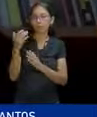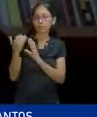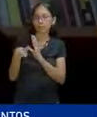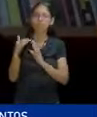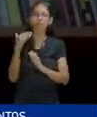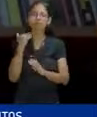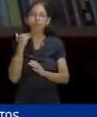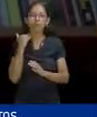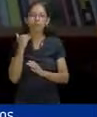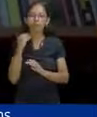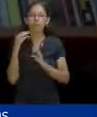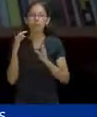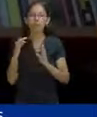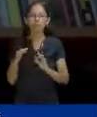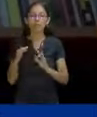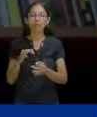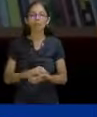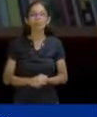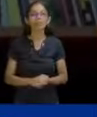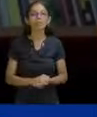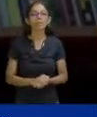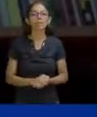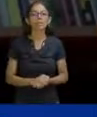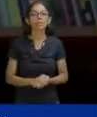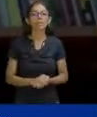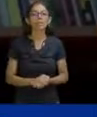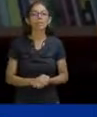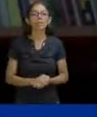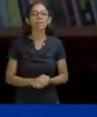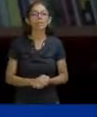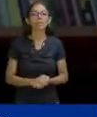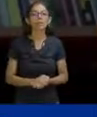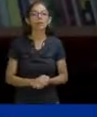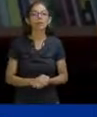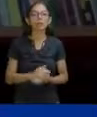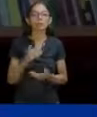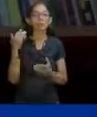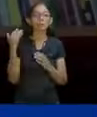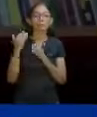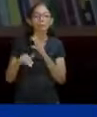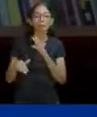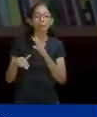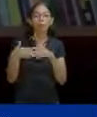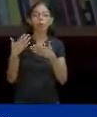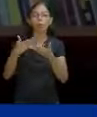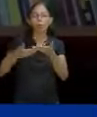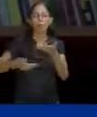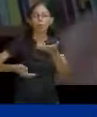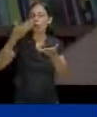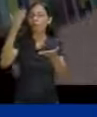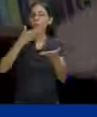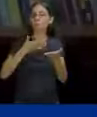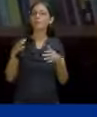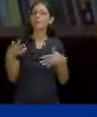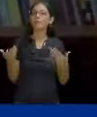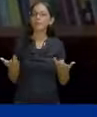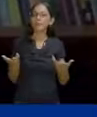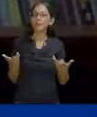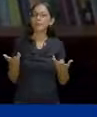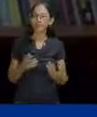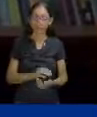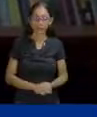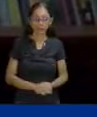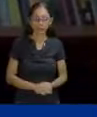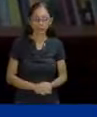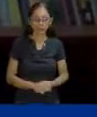dos mesmos emissores das notas fiscais. Essa corte se preocupa com as notas fiscais emitidas, aliás, por todos